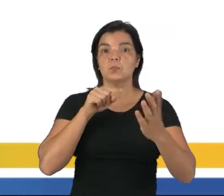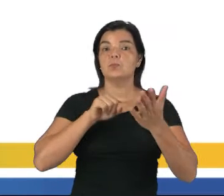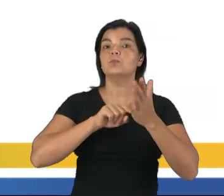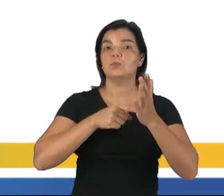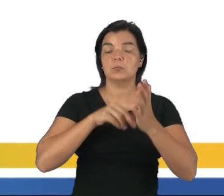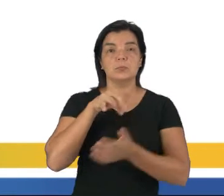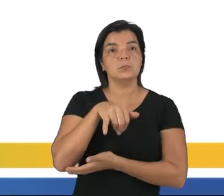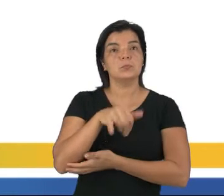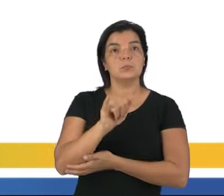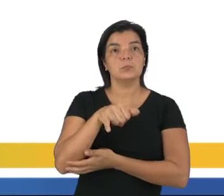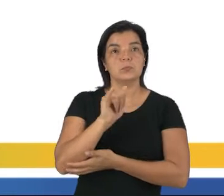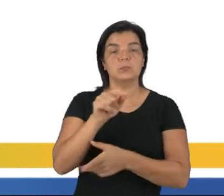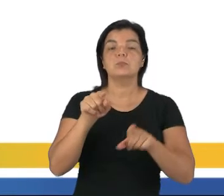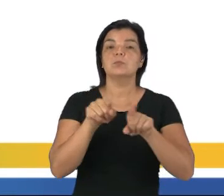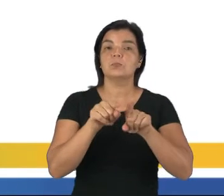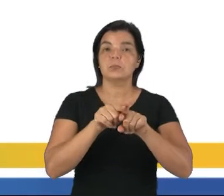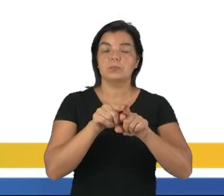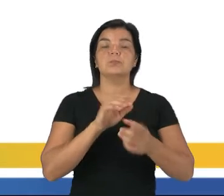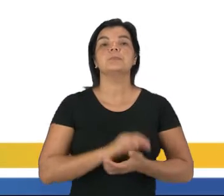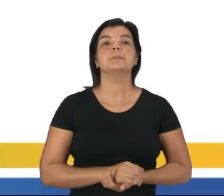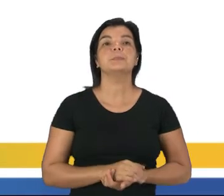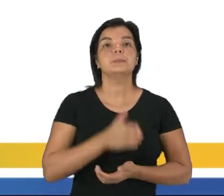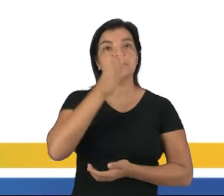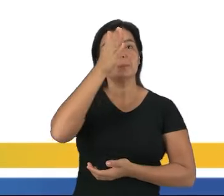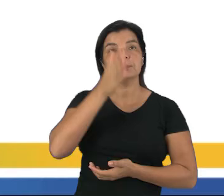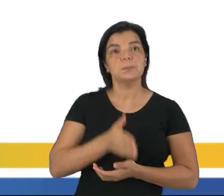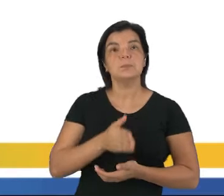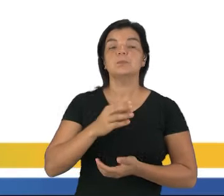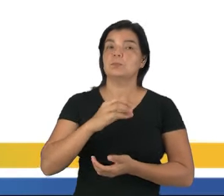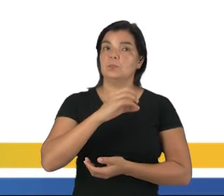o eixo y, ou seja, o eixo vertical,